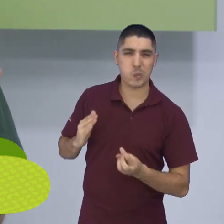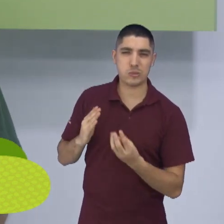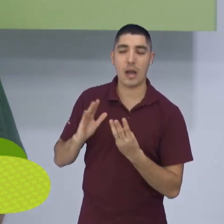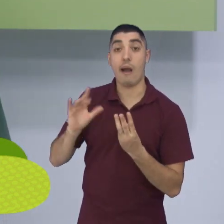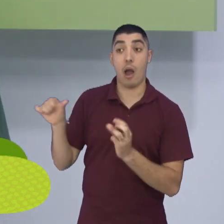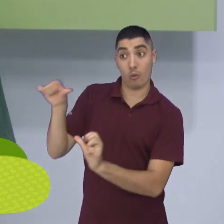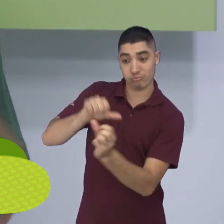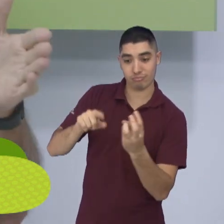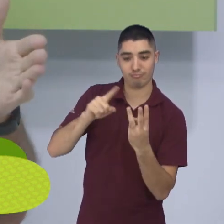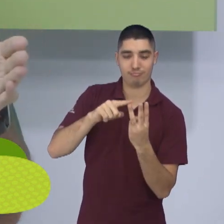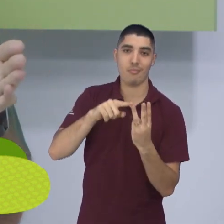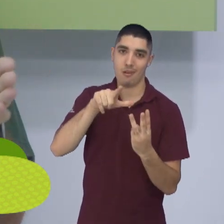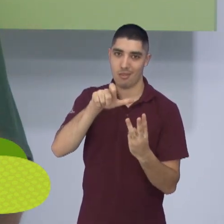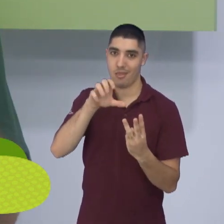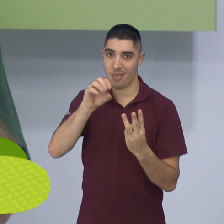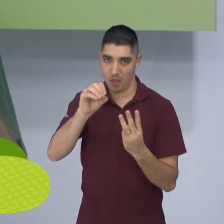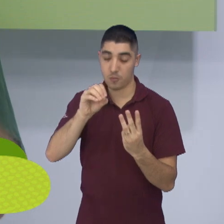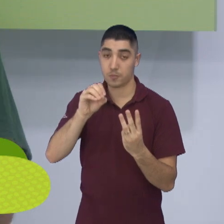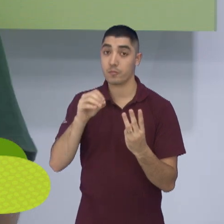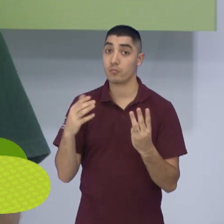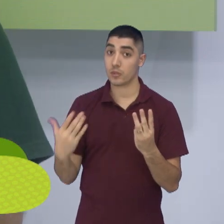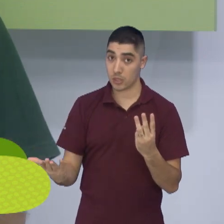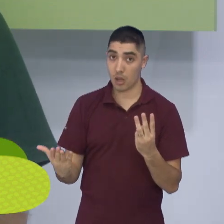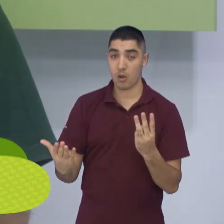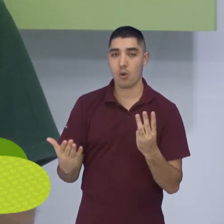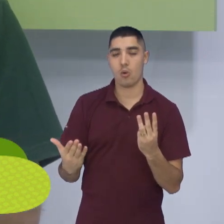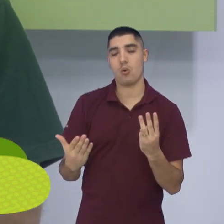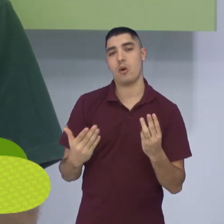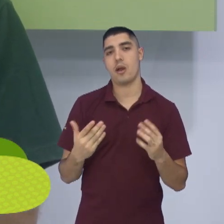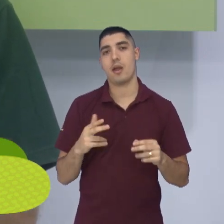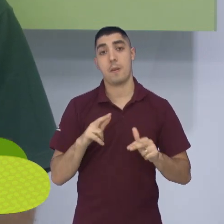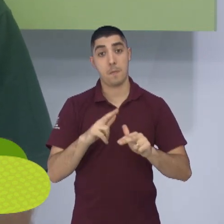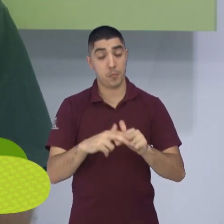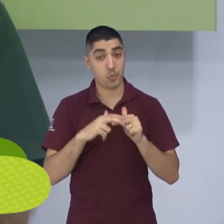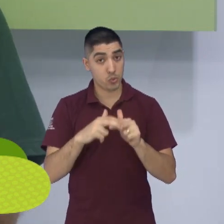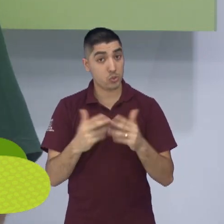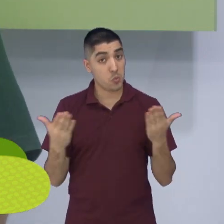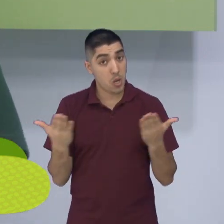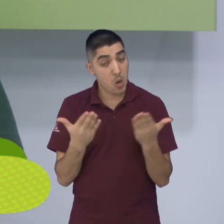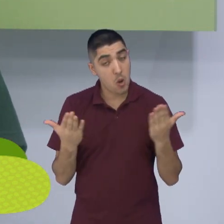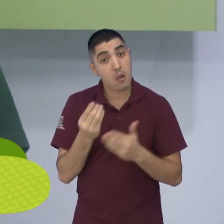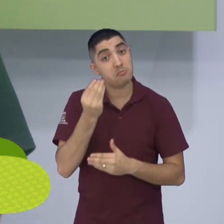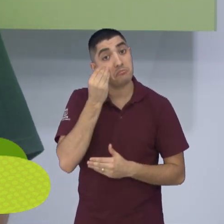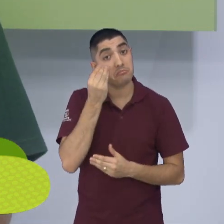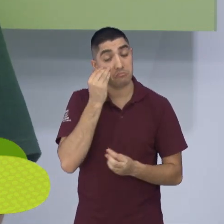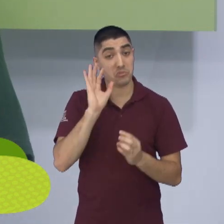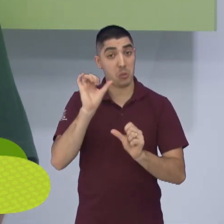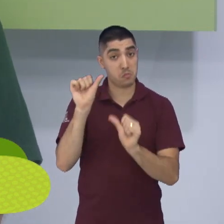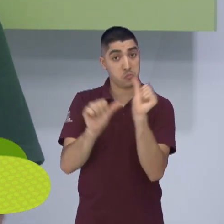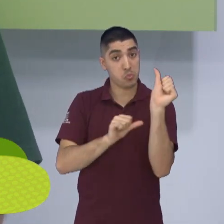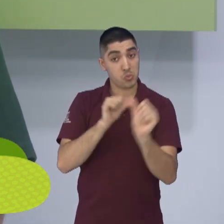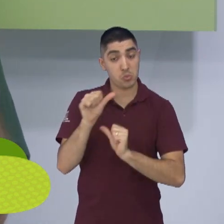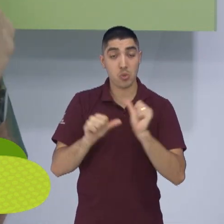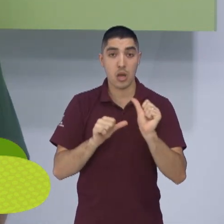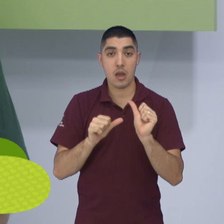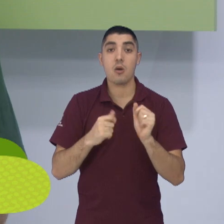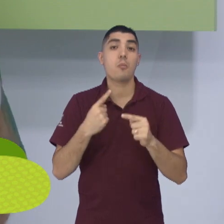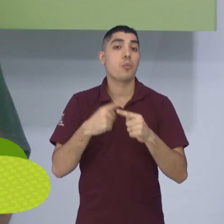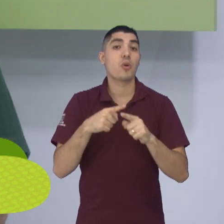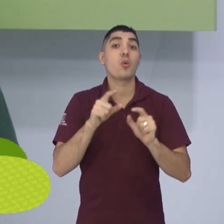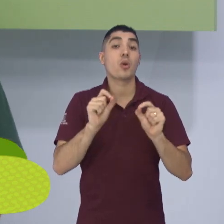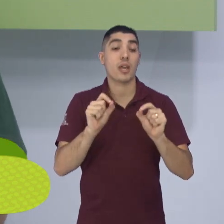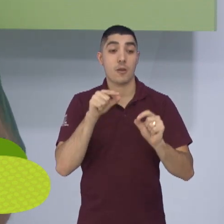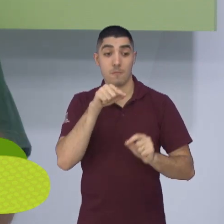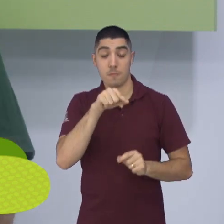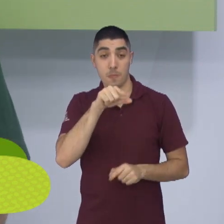jogou esses 3 zagueiros, né? Treinou esse time de 3 zagueiros. Agora ele muda um pouco o time, talvez pensando, né, como